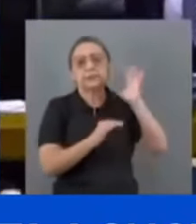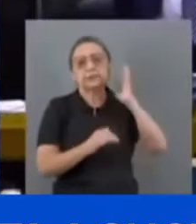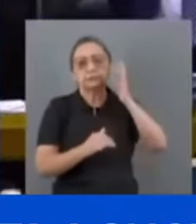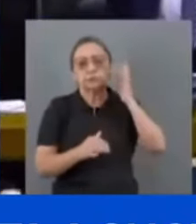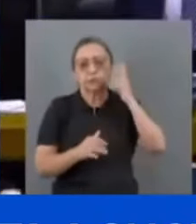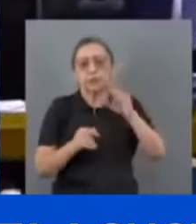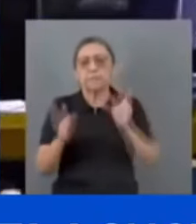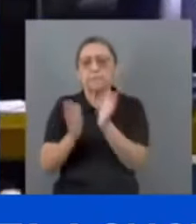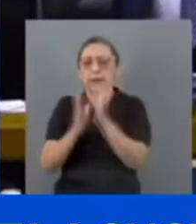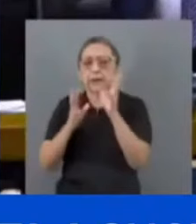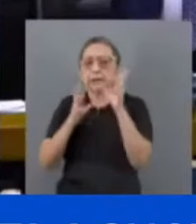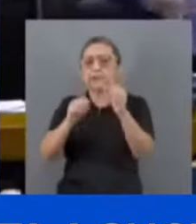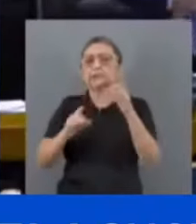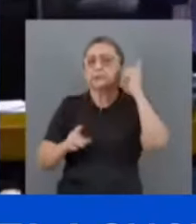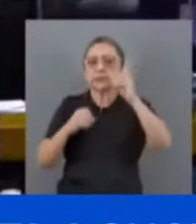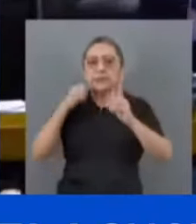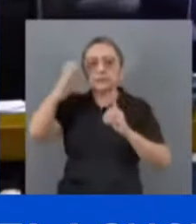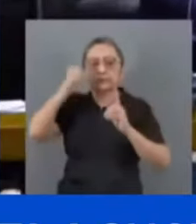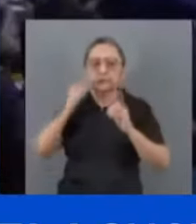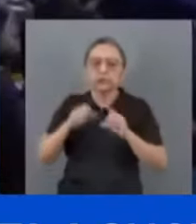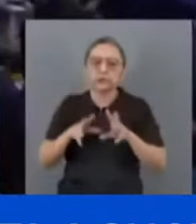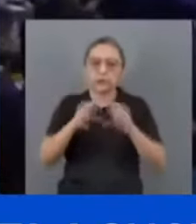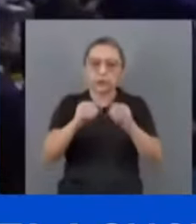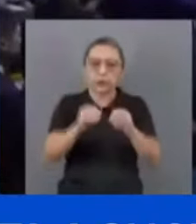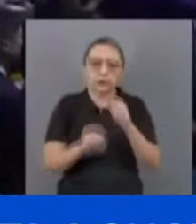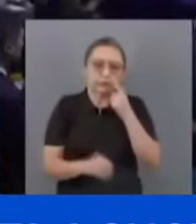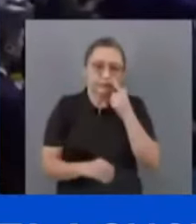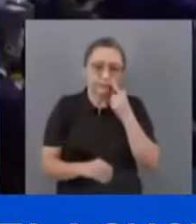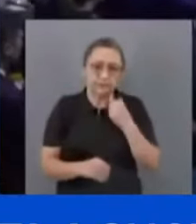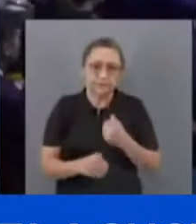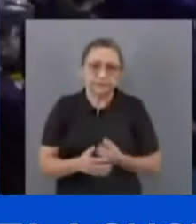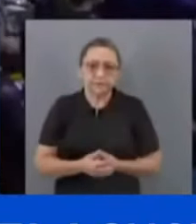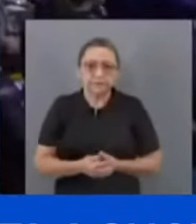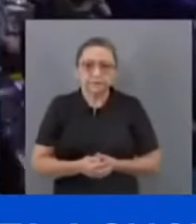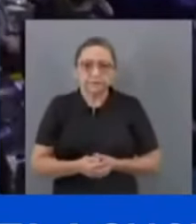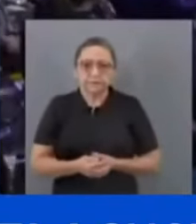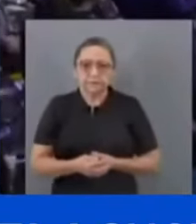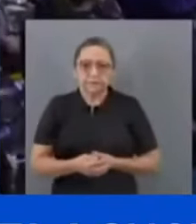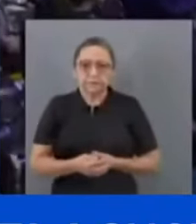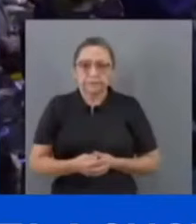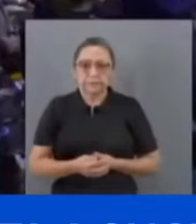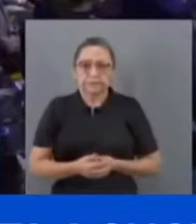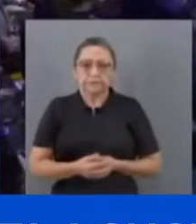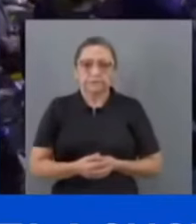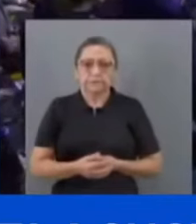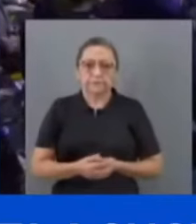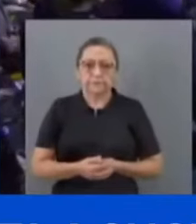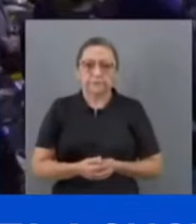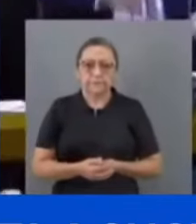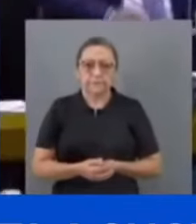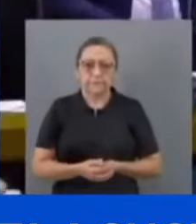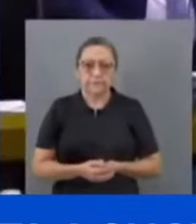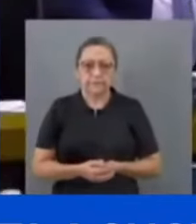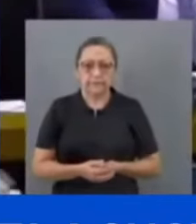dele, não pensar um, e ao não pensar um, só fazer isso muito perto da eleição, foi o